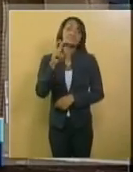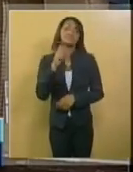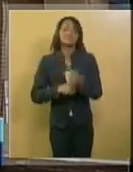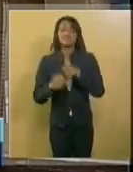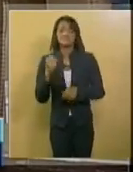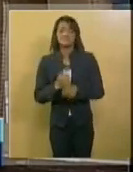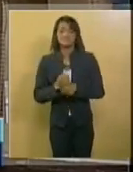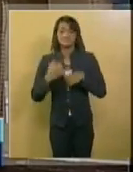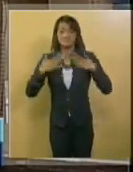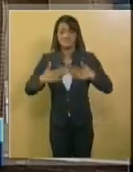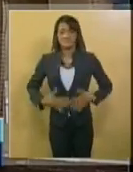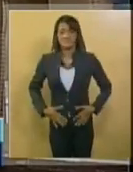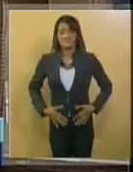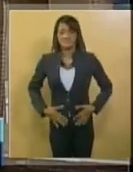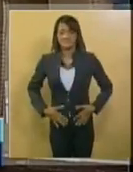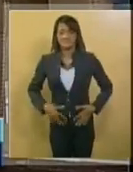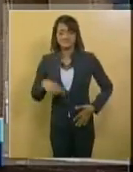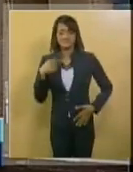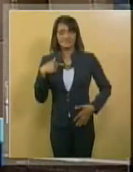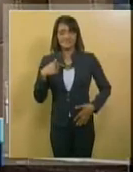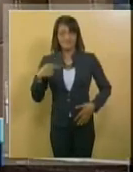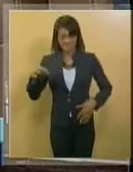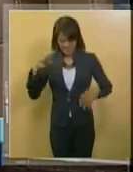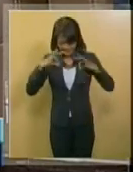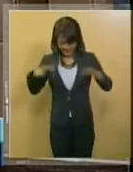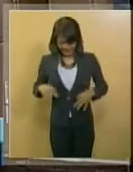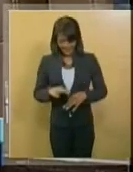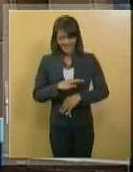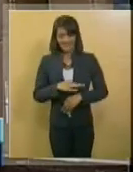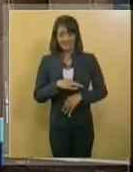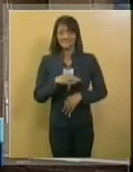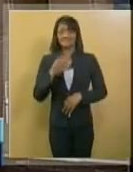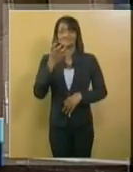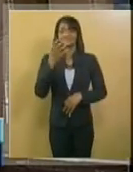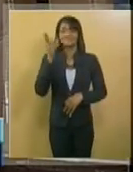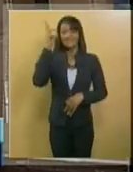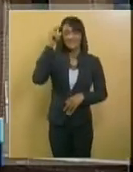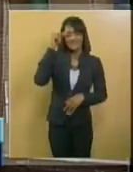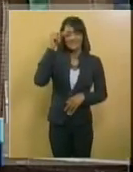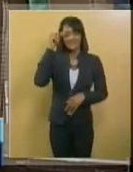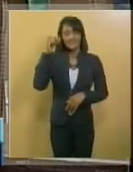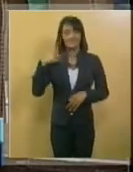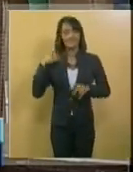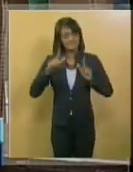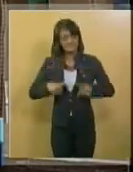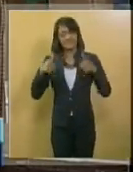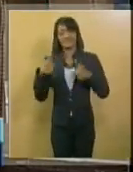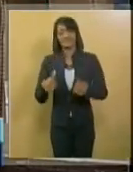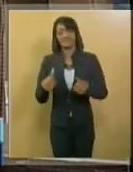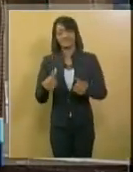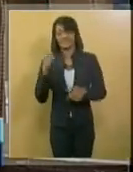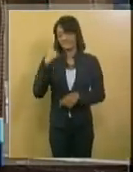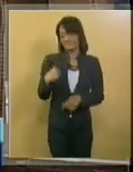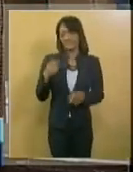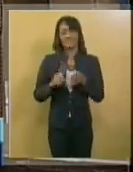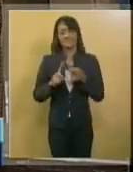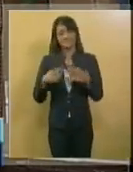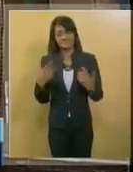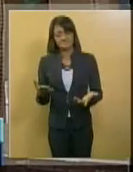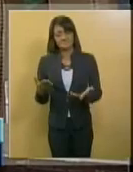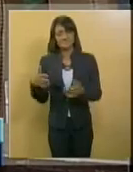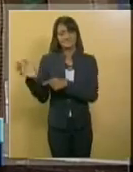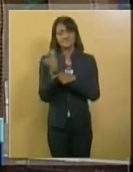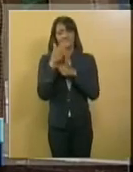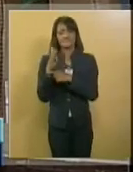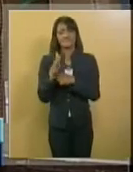ando vestida de estampa de cavalinho, bolsa de cavalo, tudo, porque é a minha bandeira. Senhores, tanto quanto a bandeira